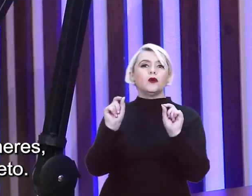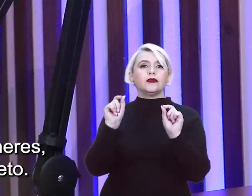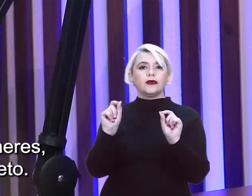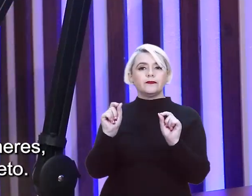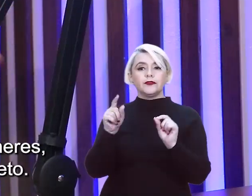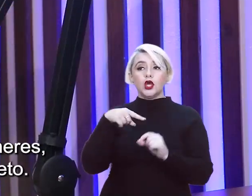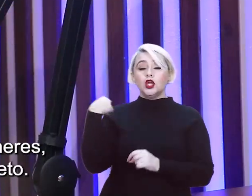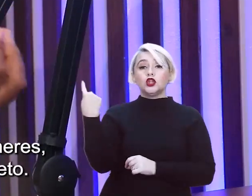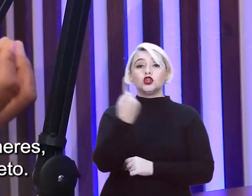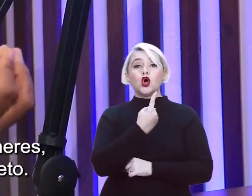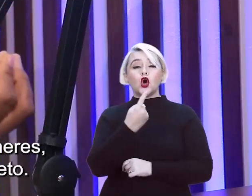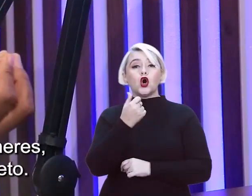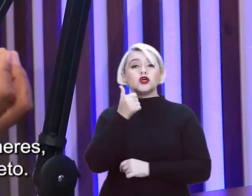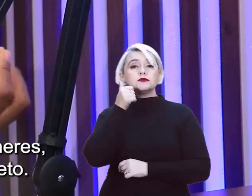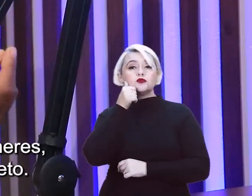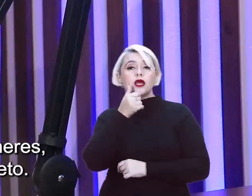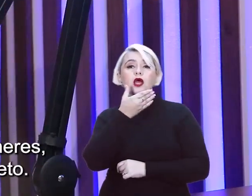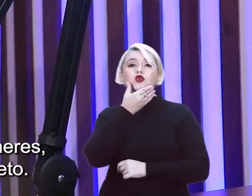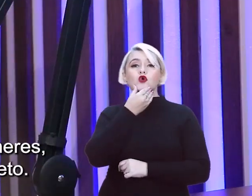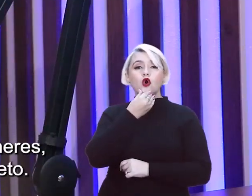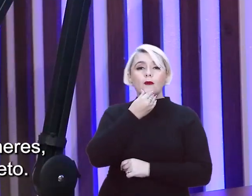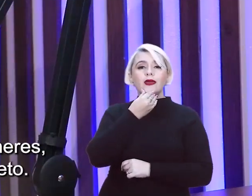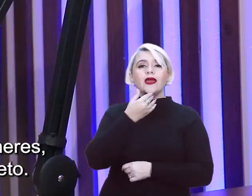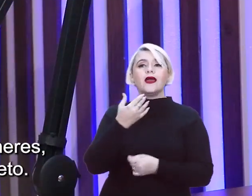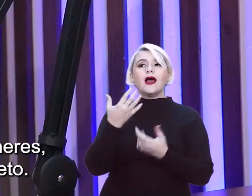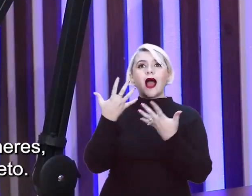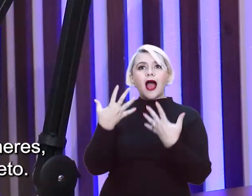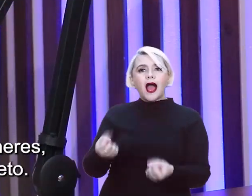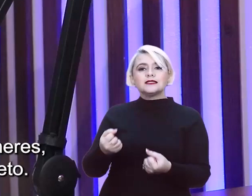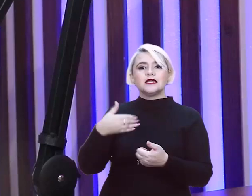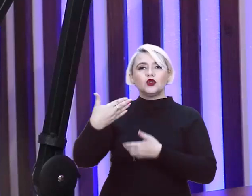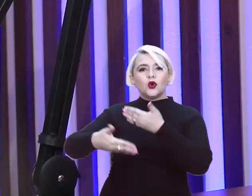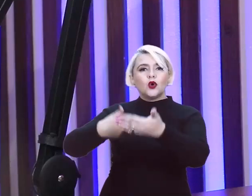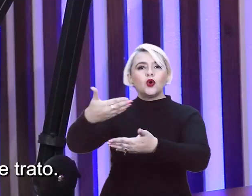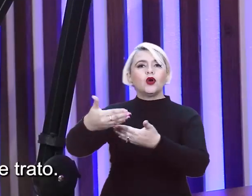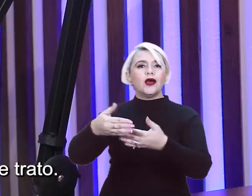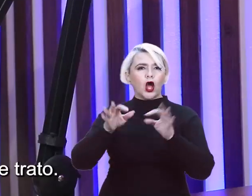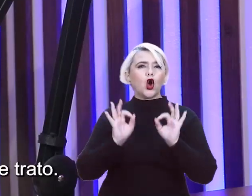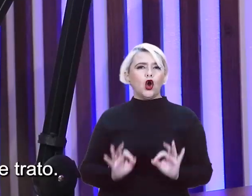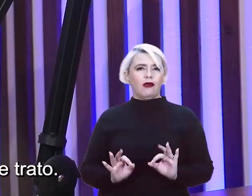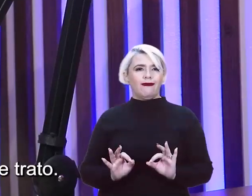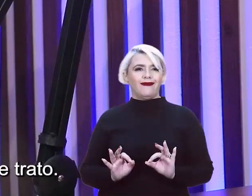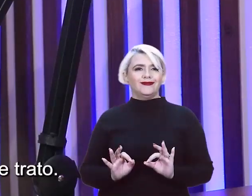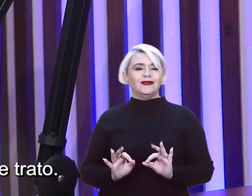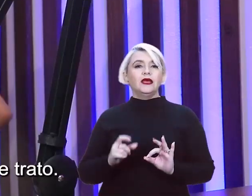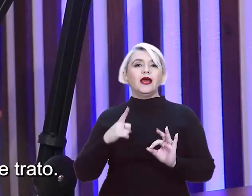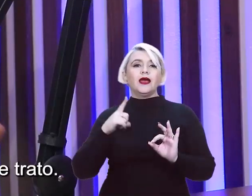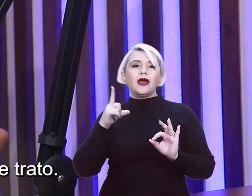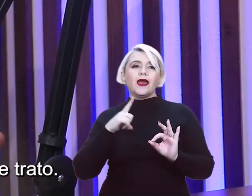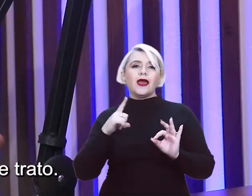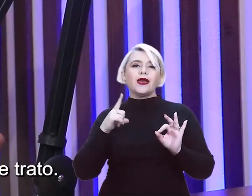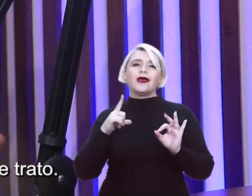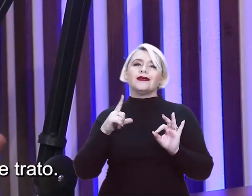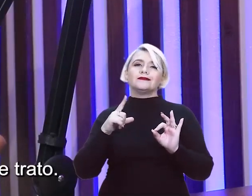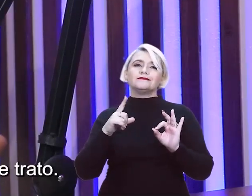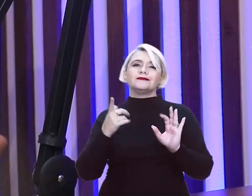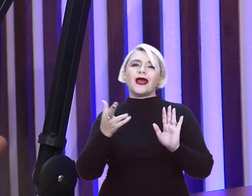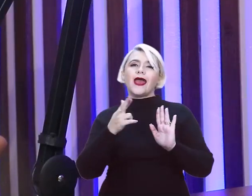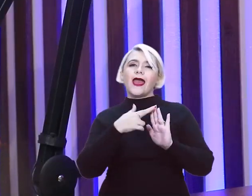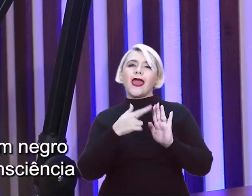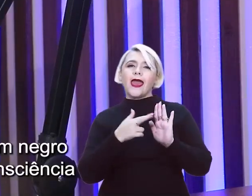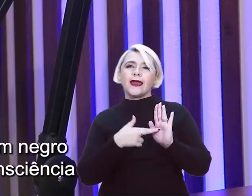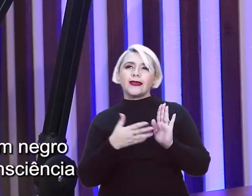que nós, homens e mulheres, passamos a adotar como correto. Então, há uma normalização desse